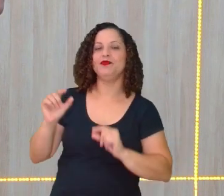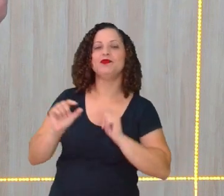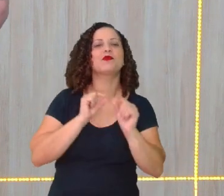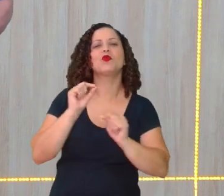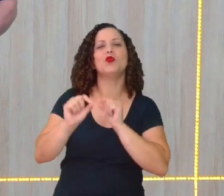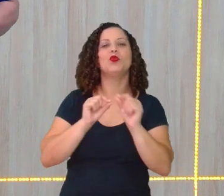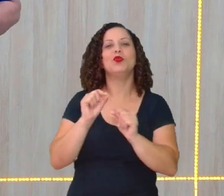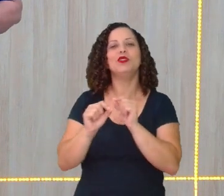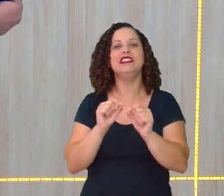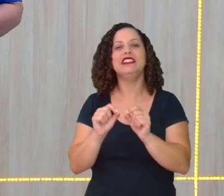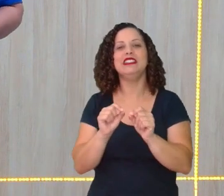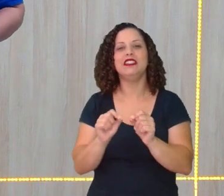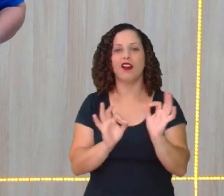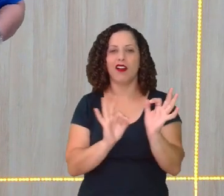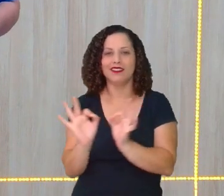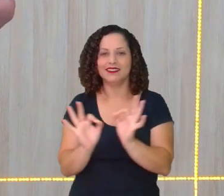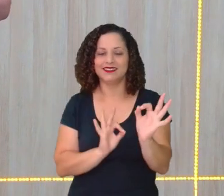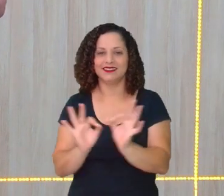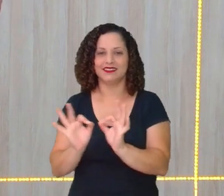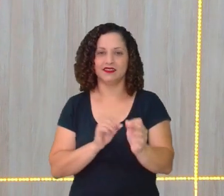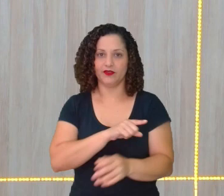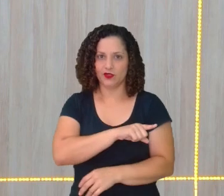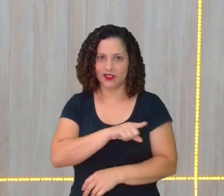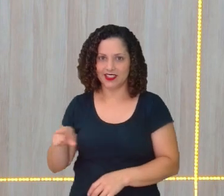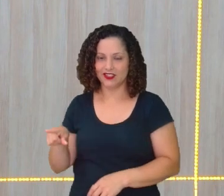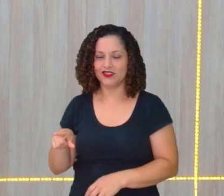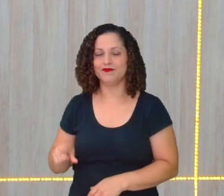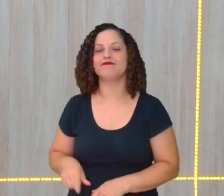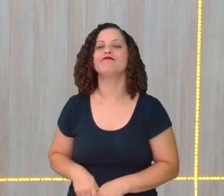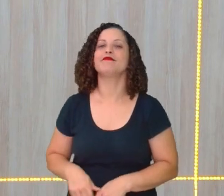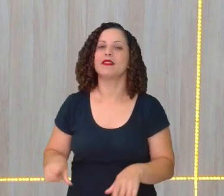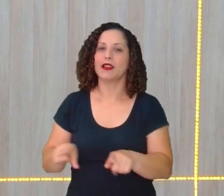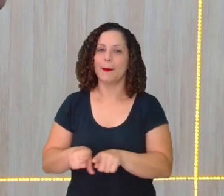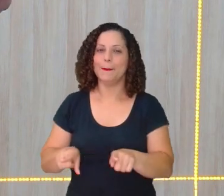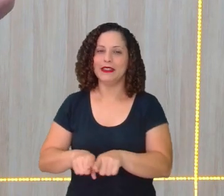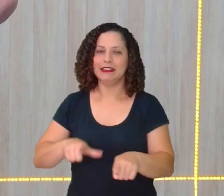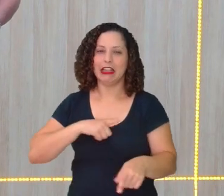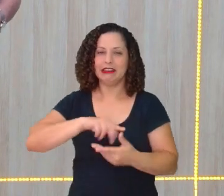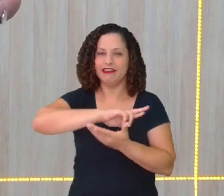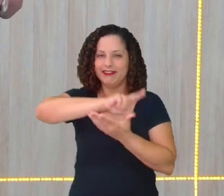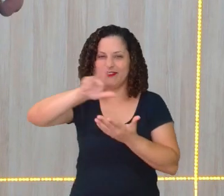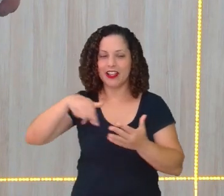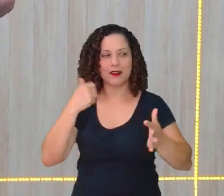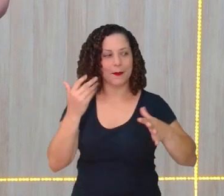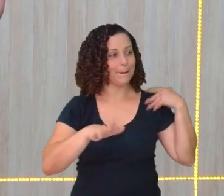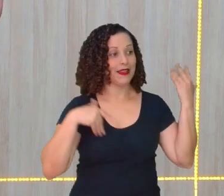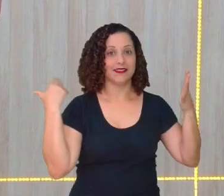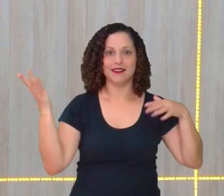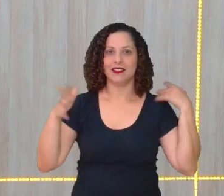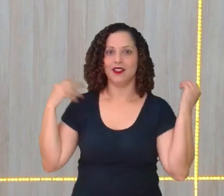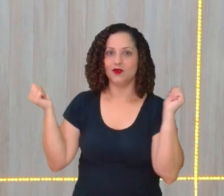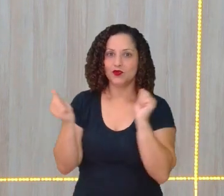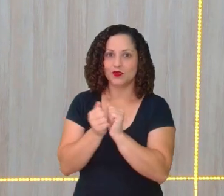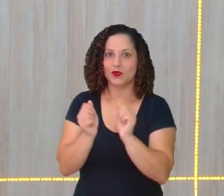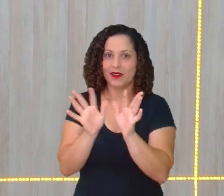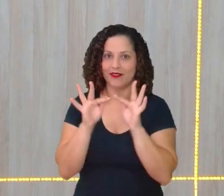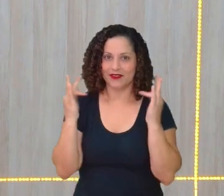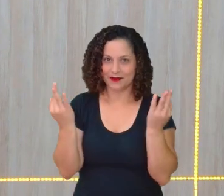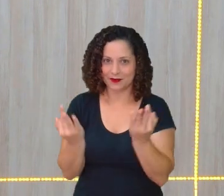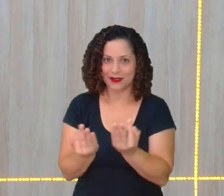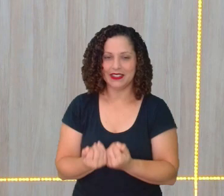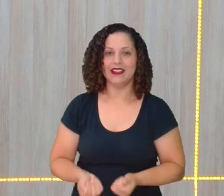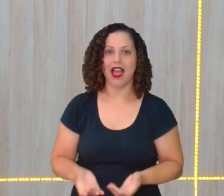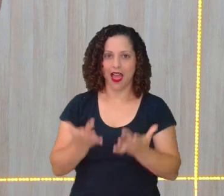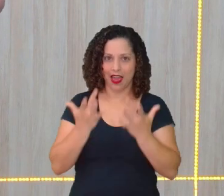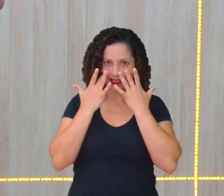nós preparamos para vocês com sugestões aí de passeio com a família, de passeio com o pessoal aí da escola.